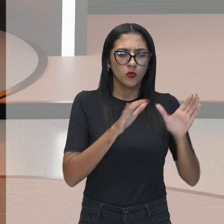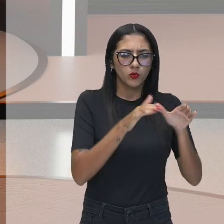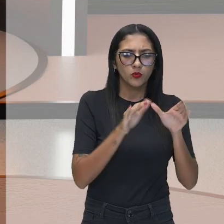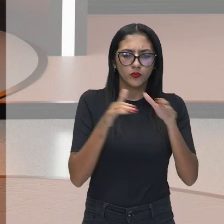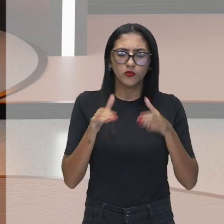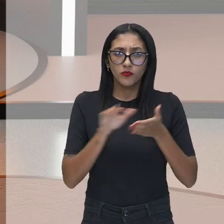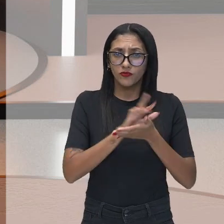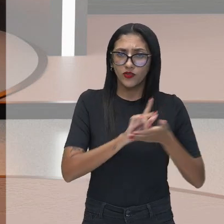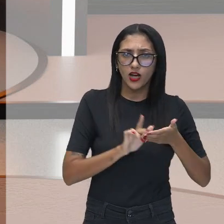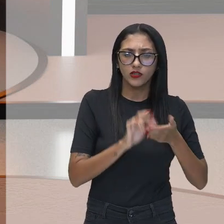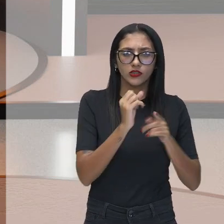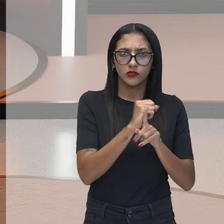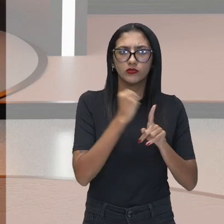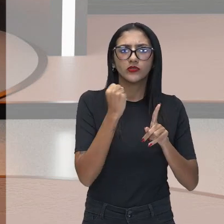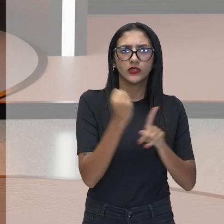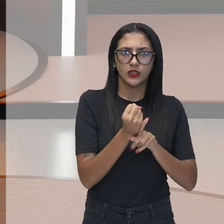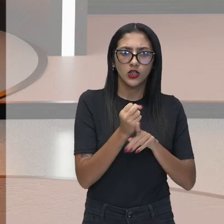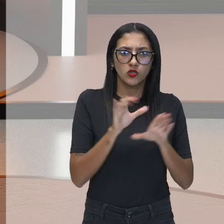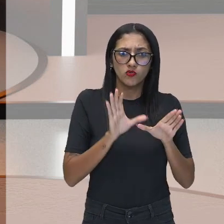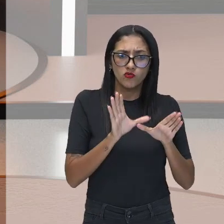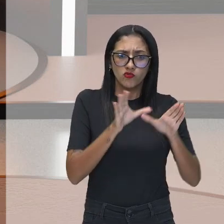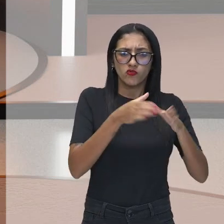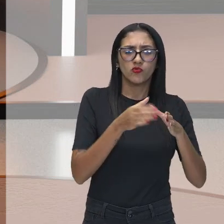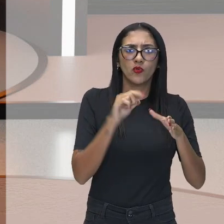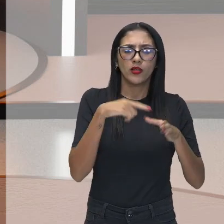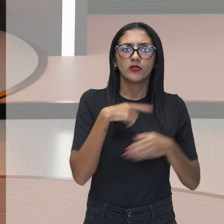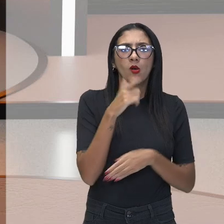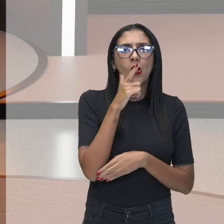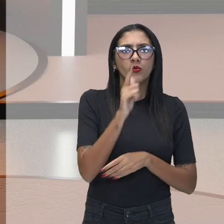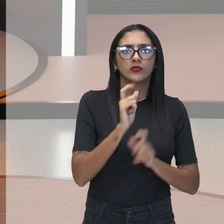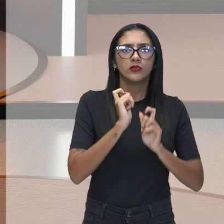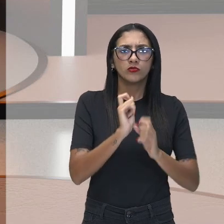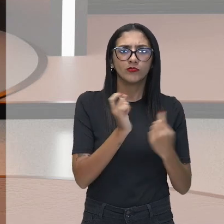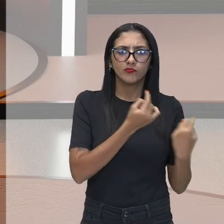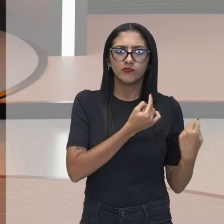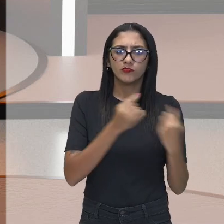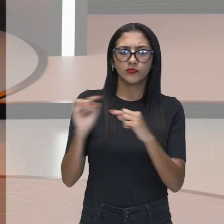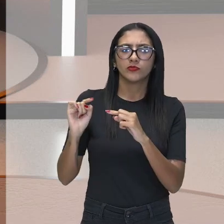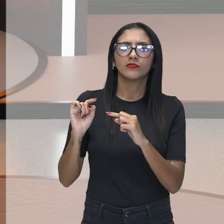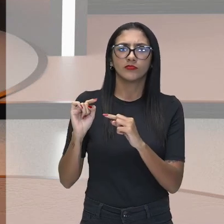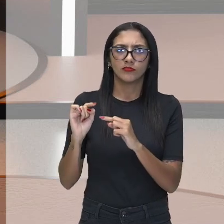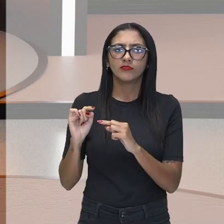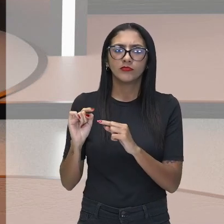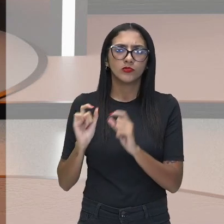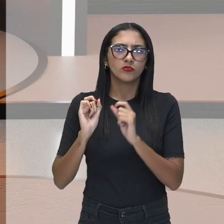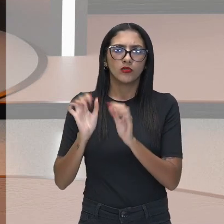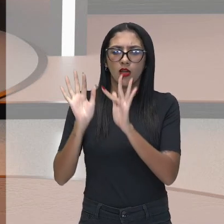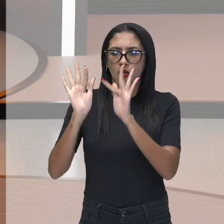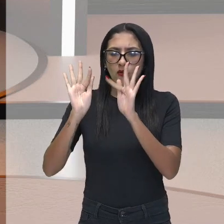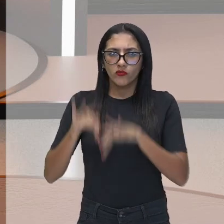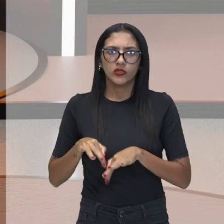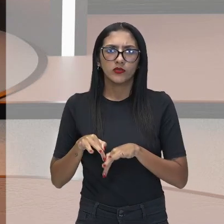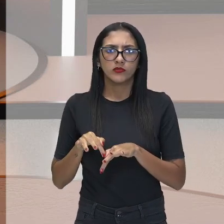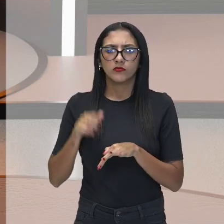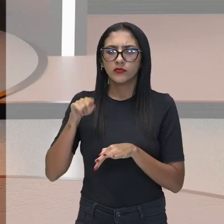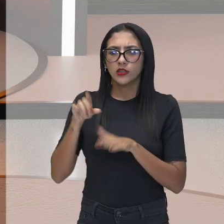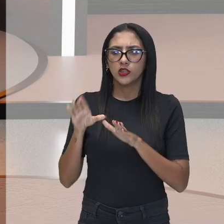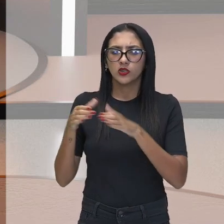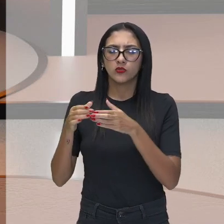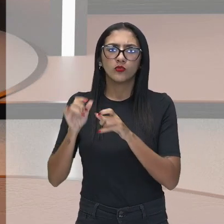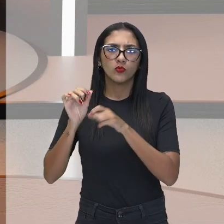da sociedade que juntos, de fato, vão conseguir fazer o processo de derrubada, tá bom? De quem?